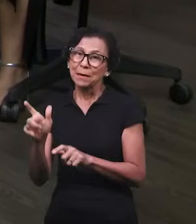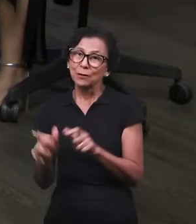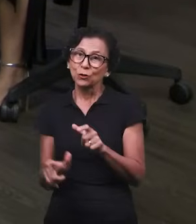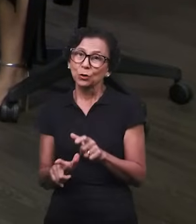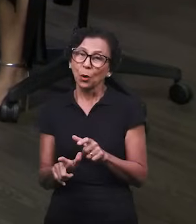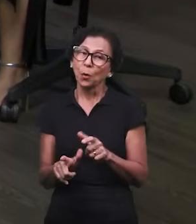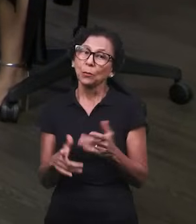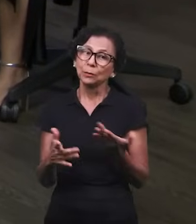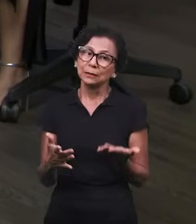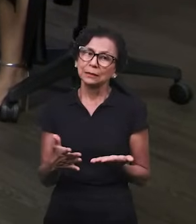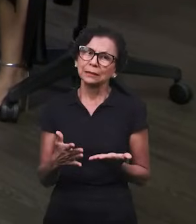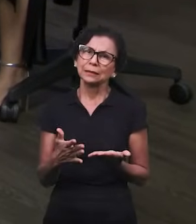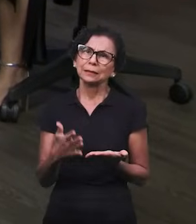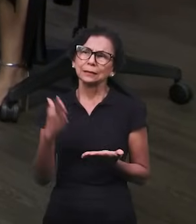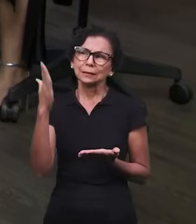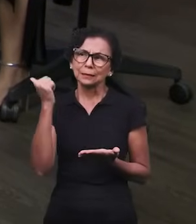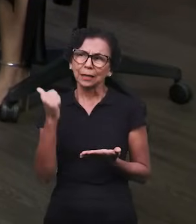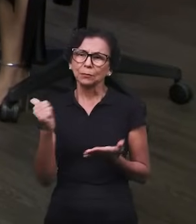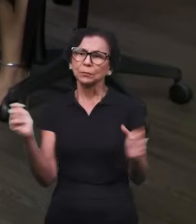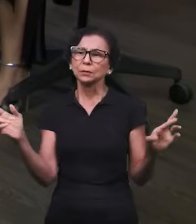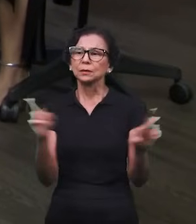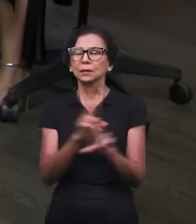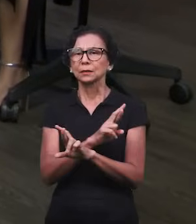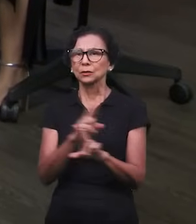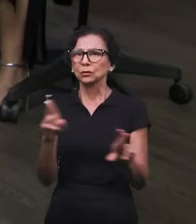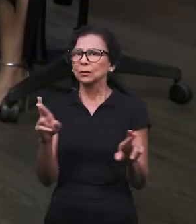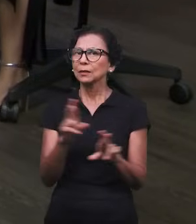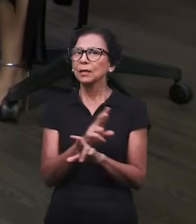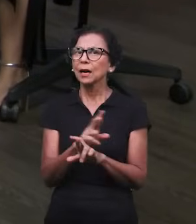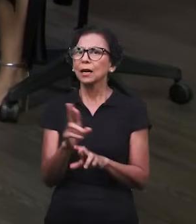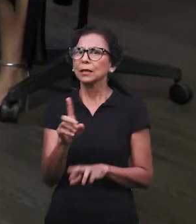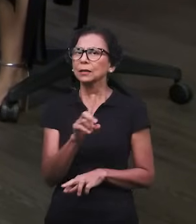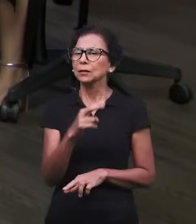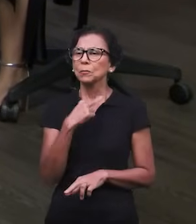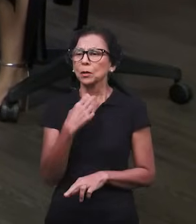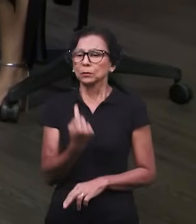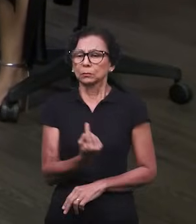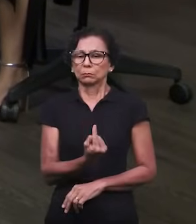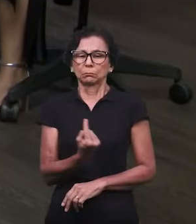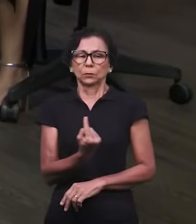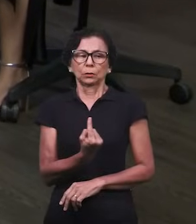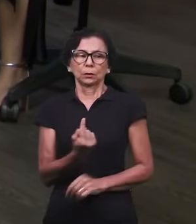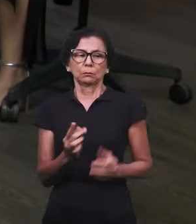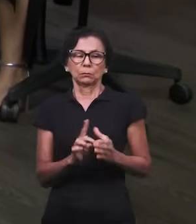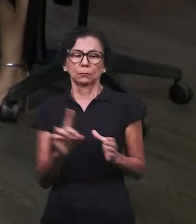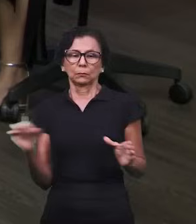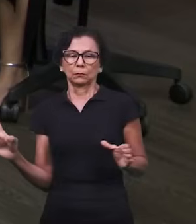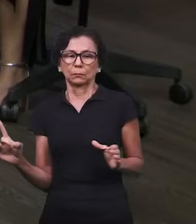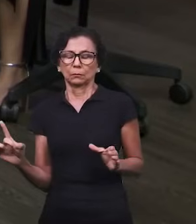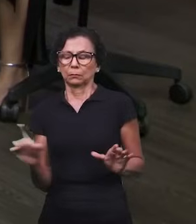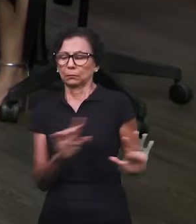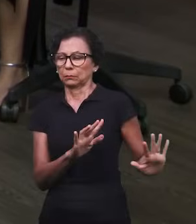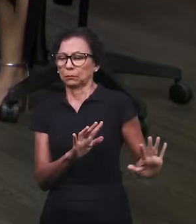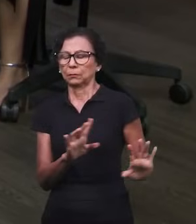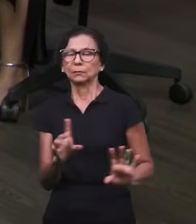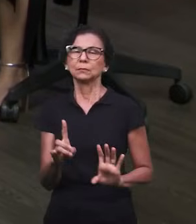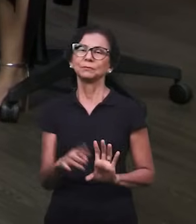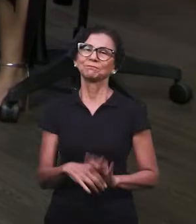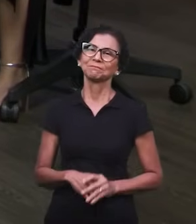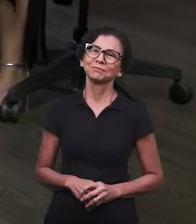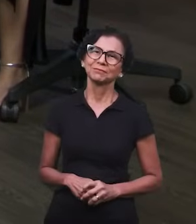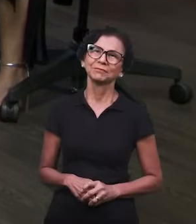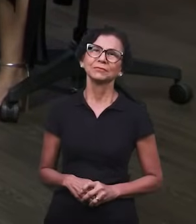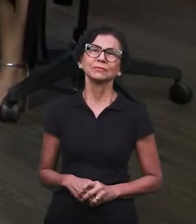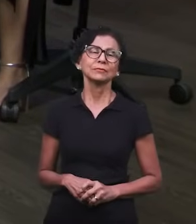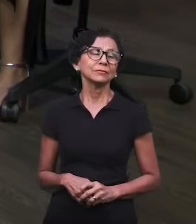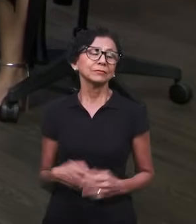se relacionar, entender e não trazer para a sua vida aquilo em que eles acreditam, mas entender que